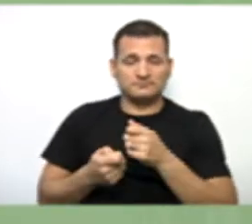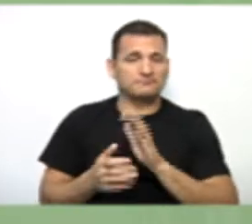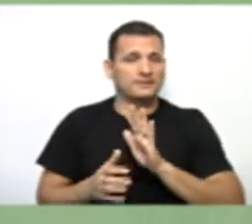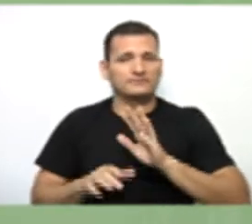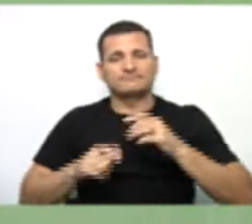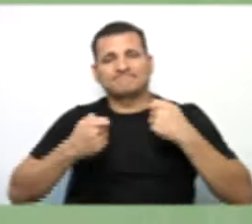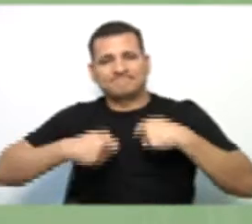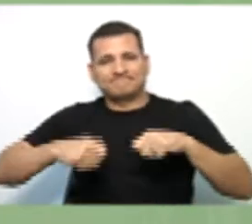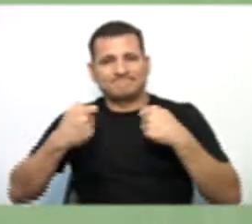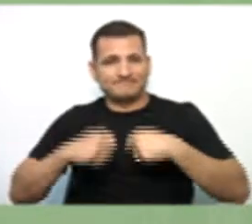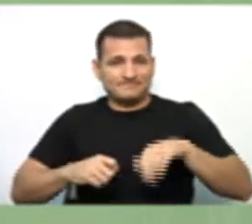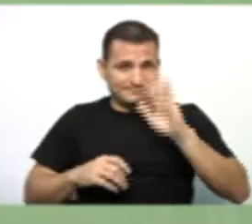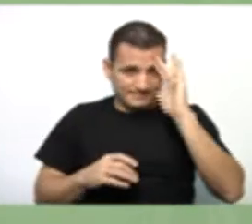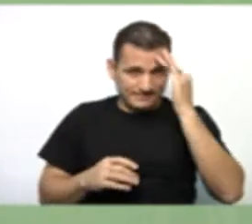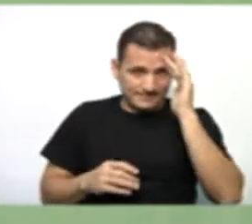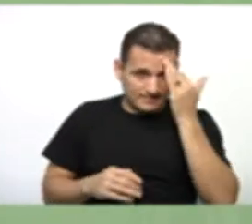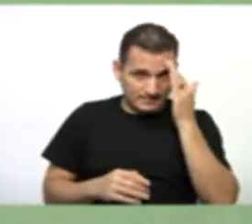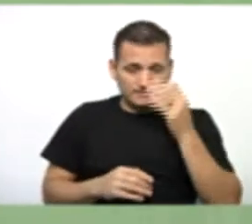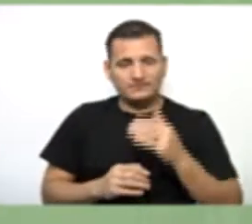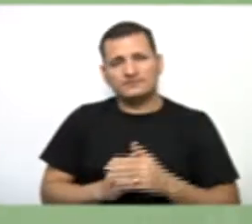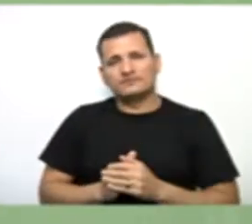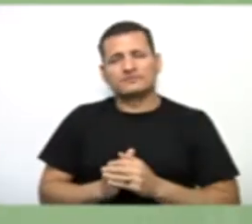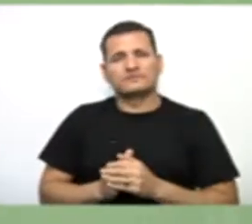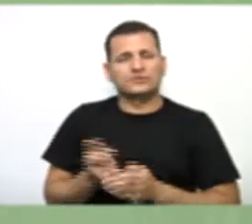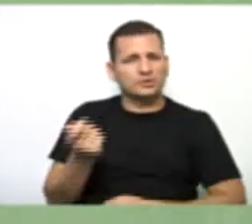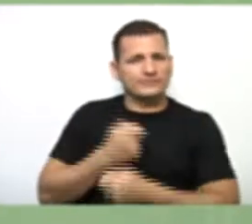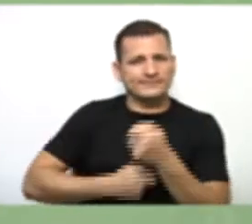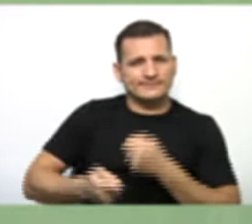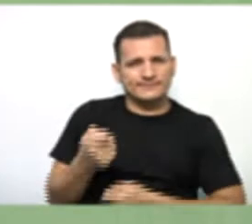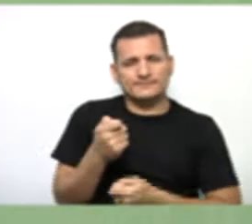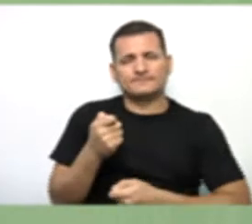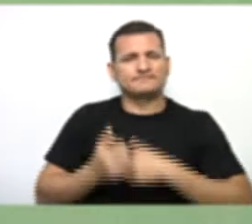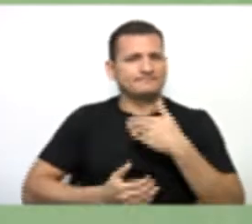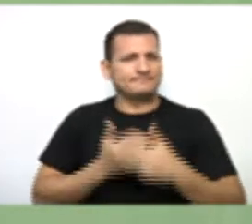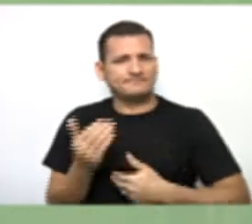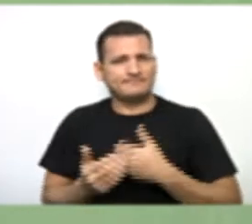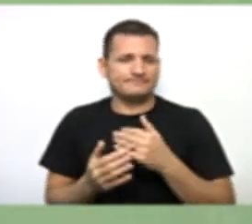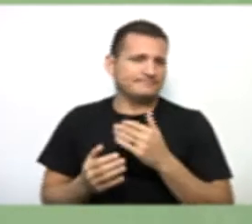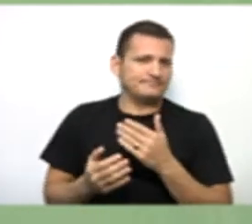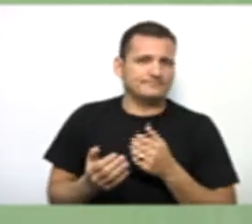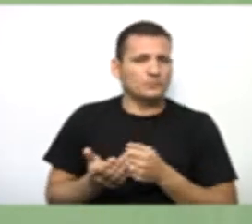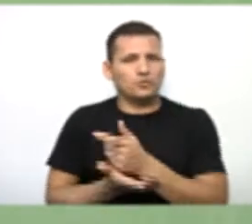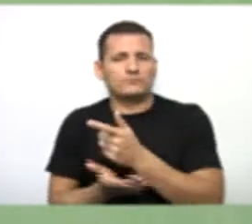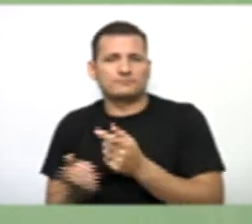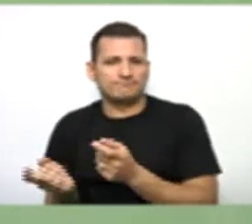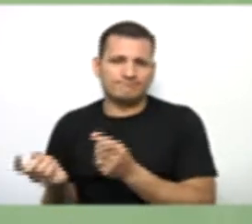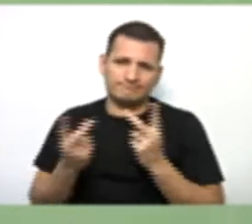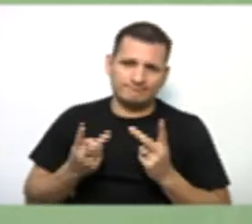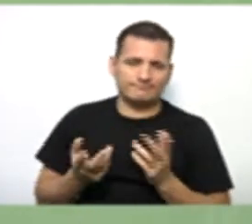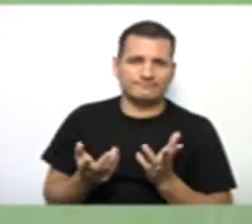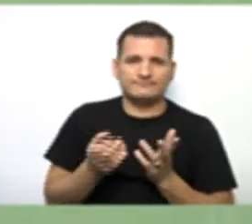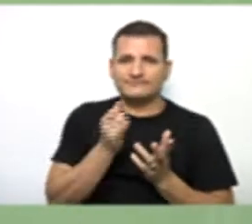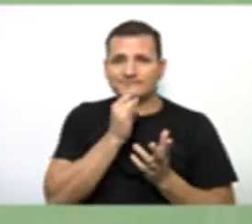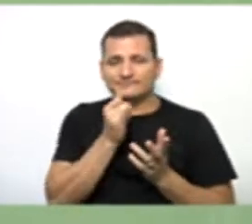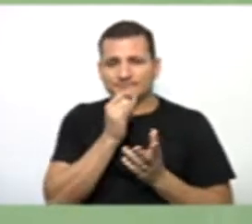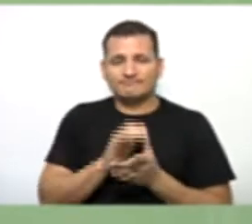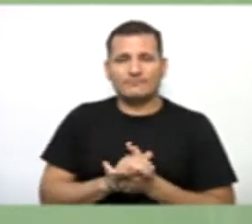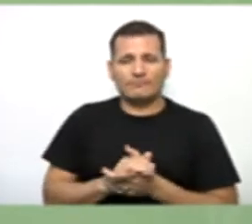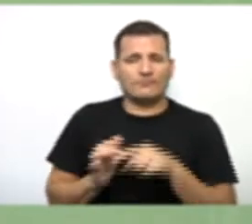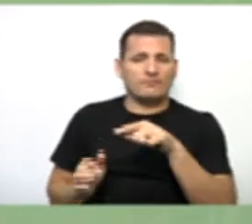precisamos entender que o processo de negociação, como o de compra e venda, por exemplo,